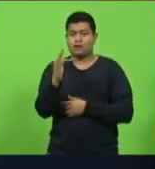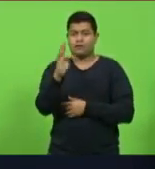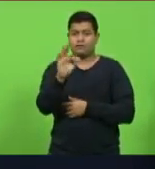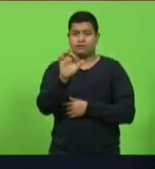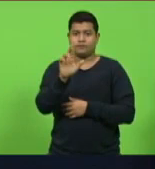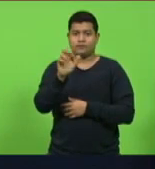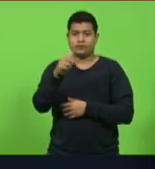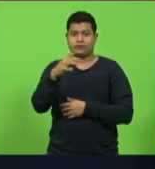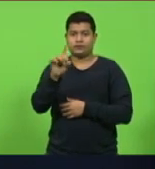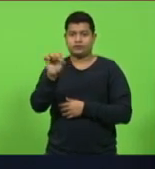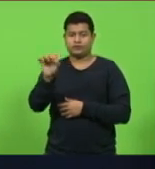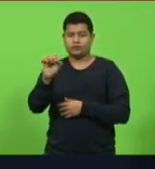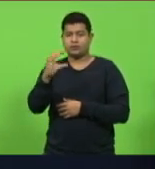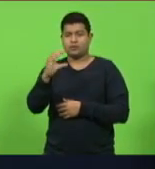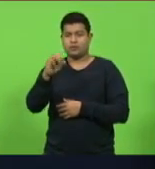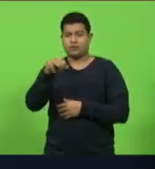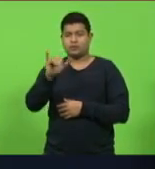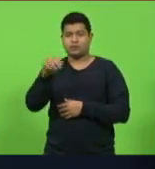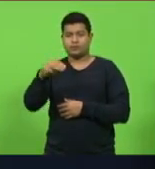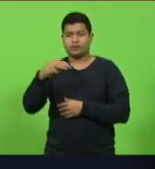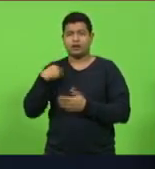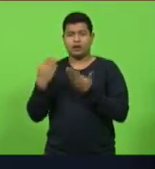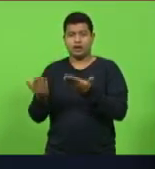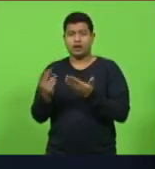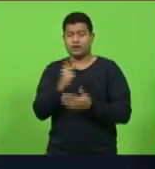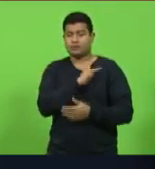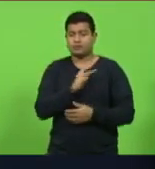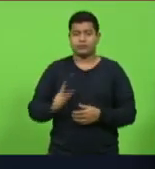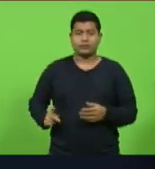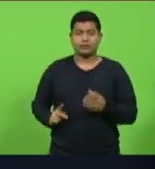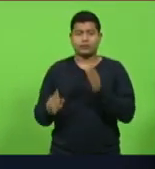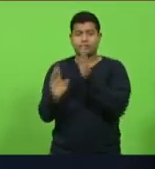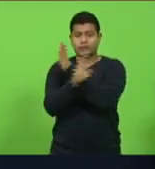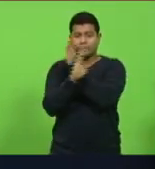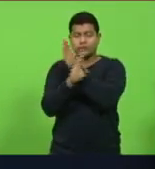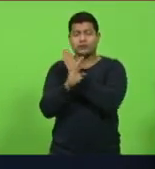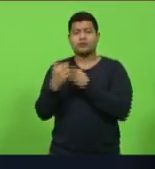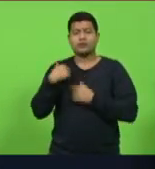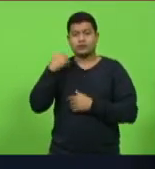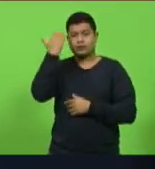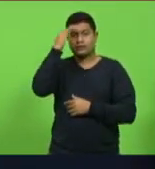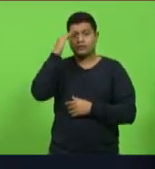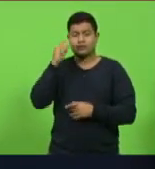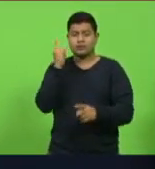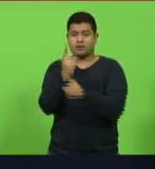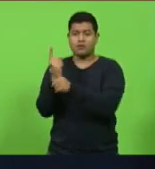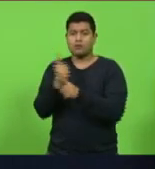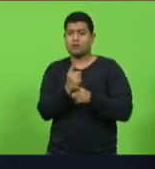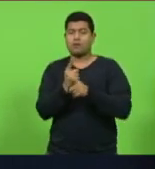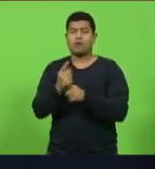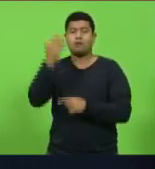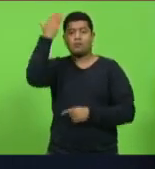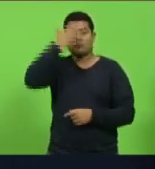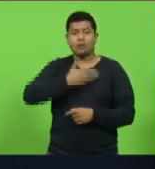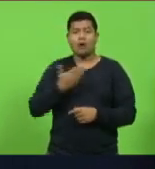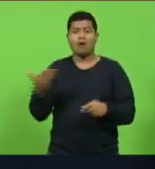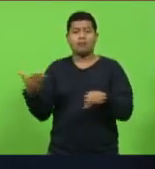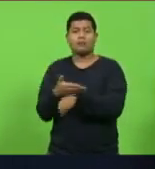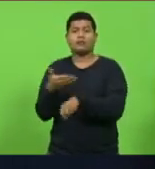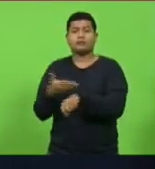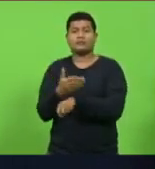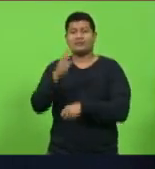da investigação considerou que foram encontrar que não foram encontradas provas de envolvimento direto